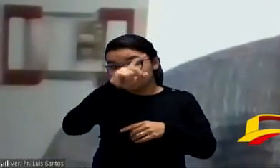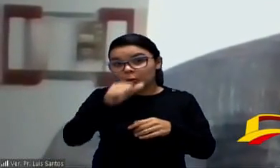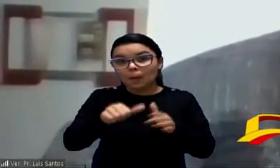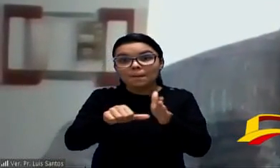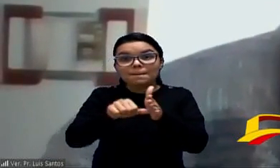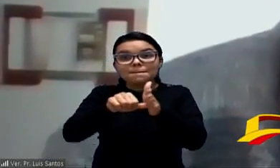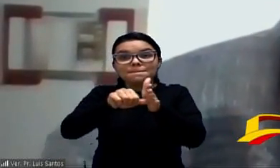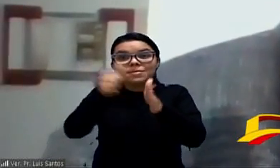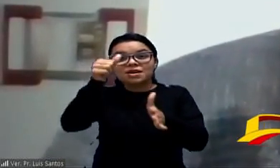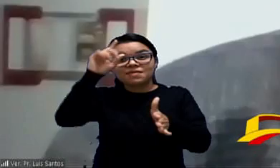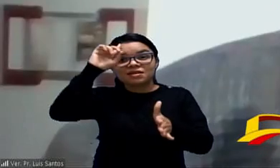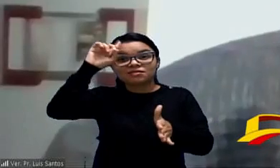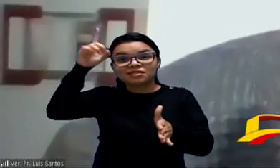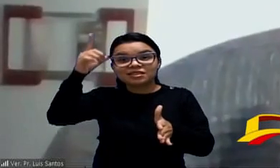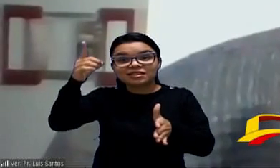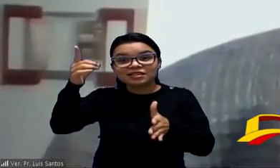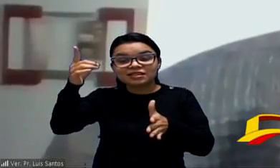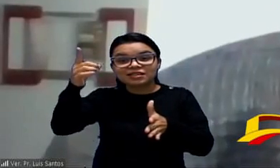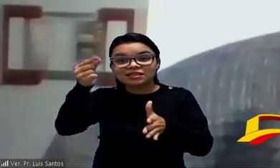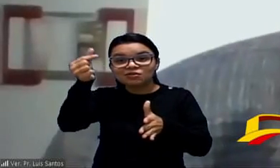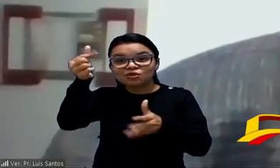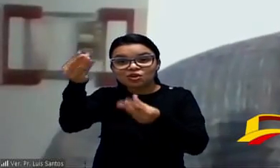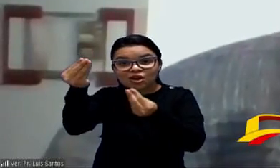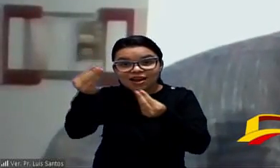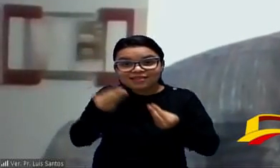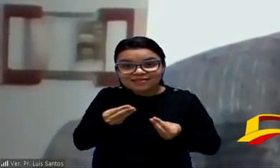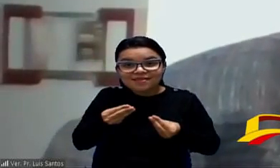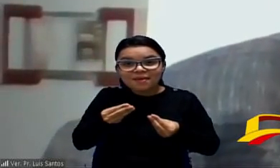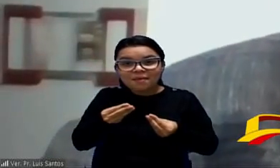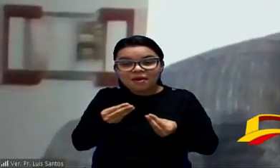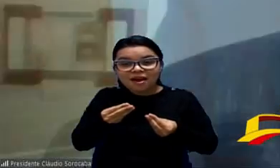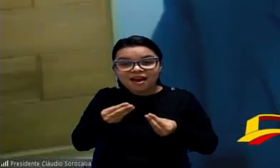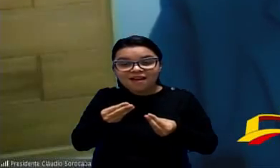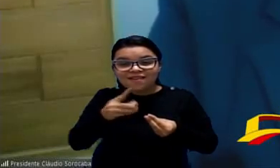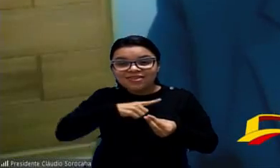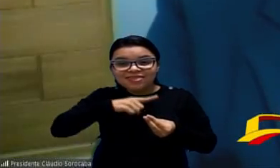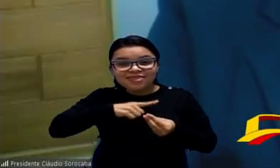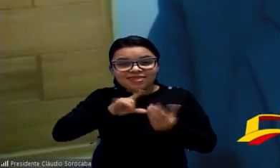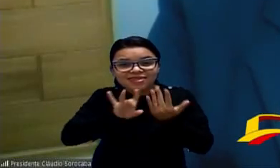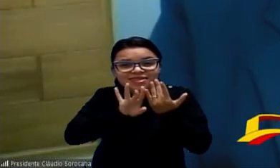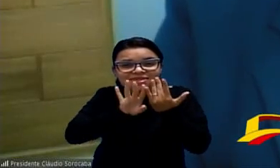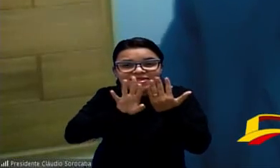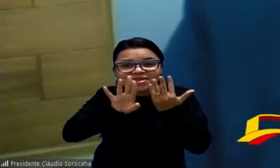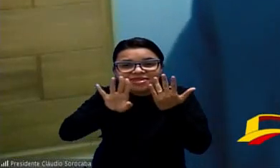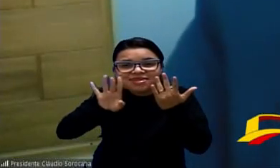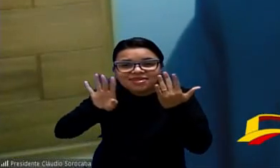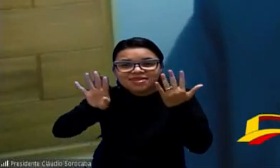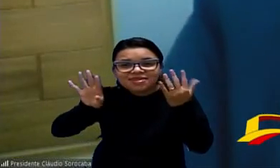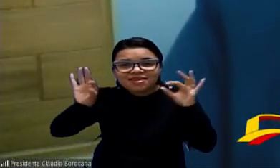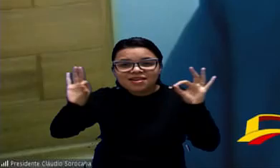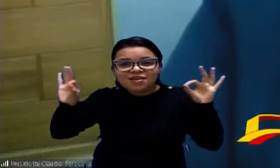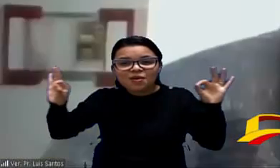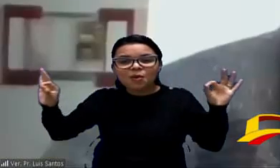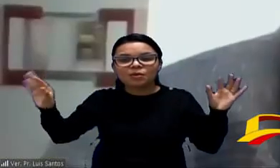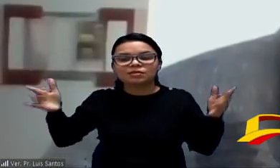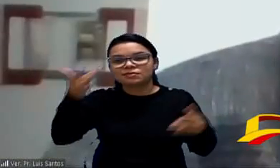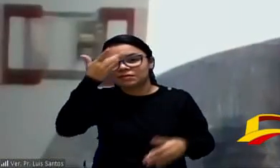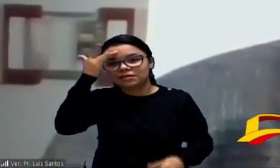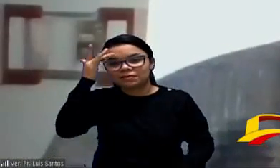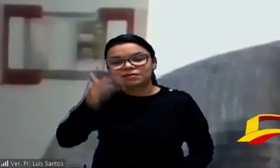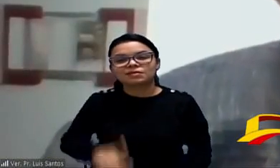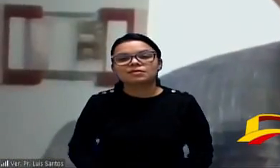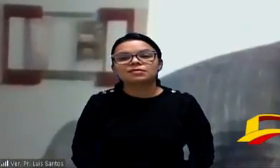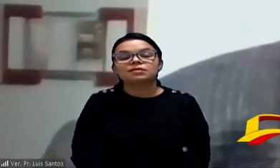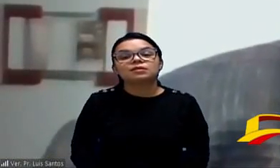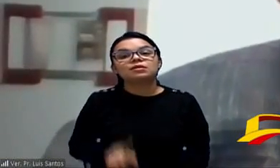dia formam-se longas filas nas calçadas. Vereador, só para Vossa Excelência, já consultamos